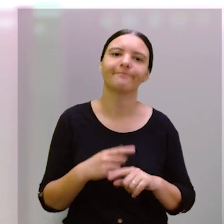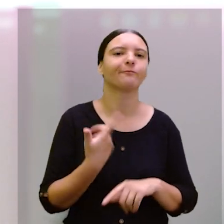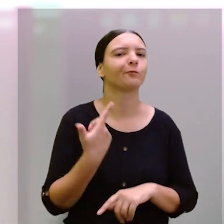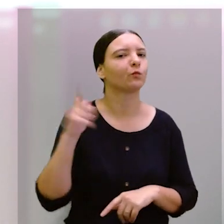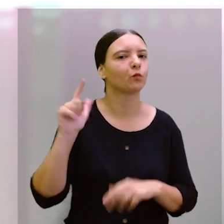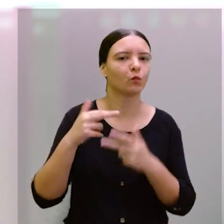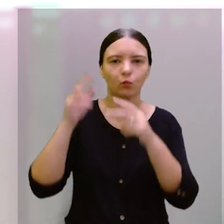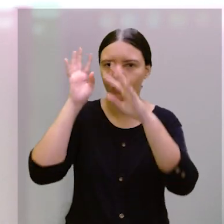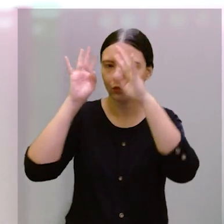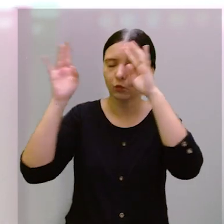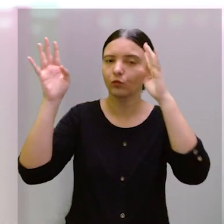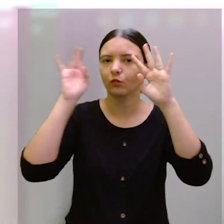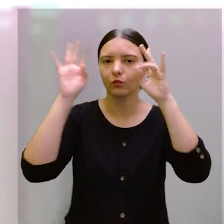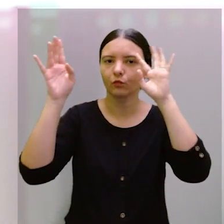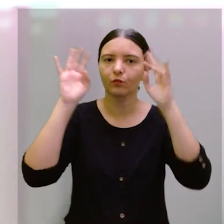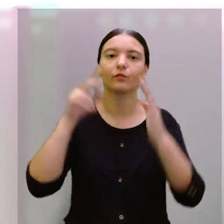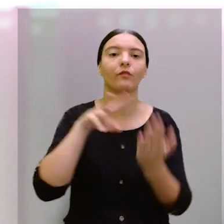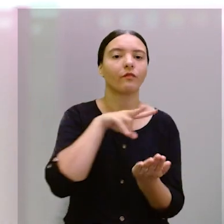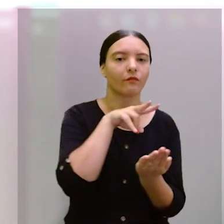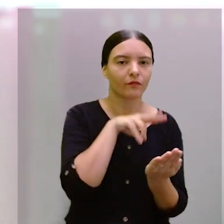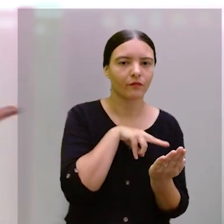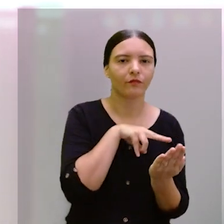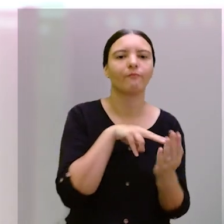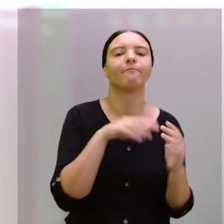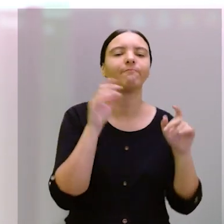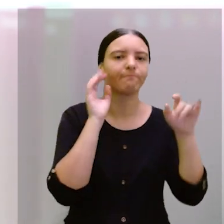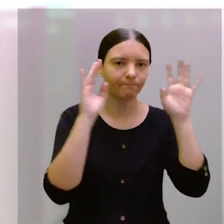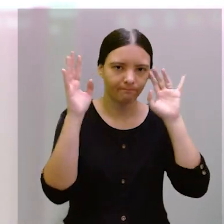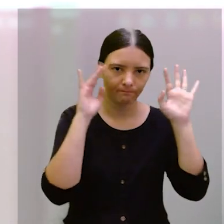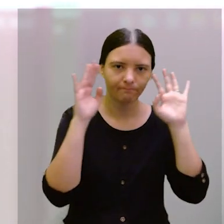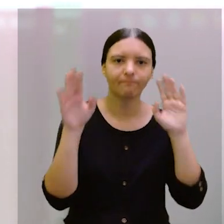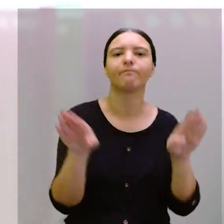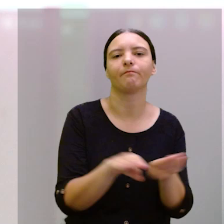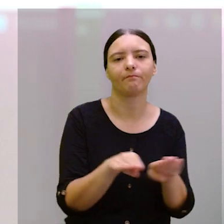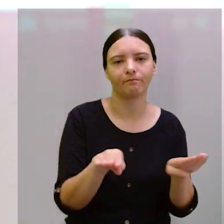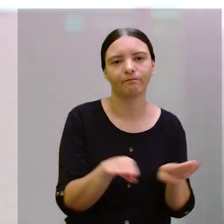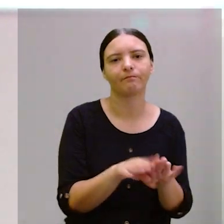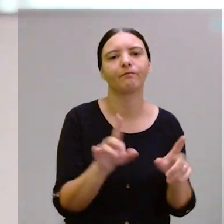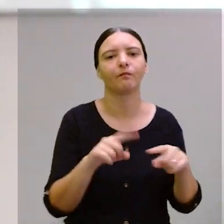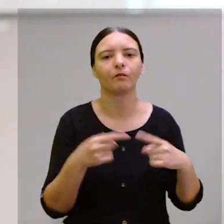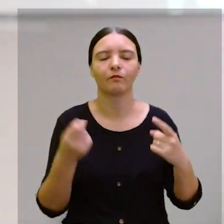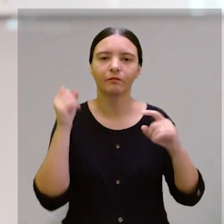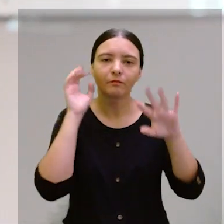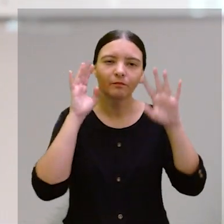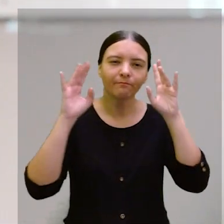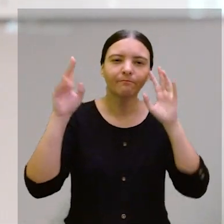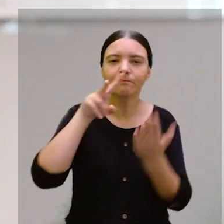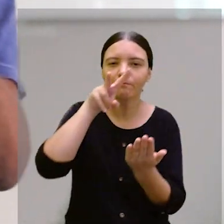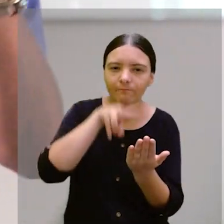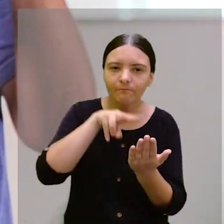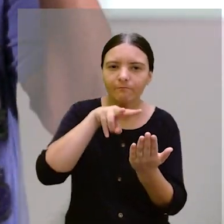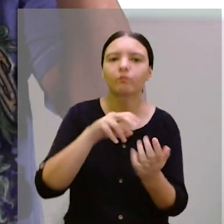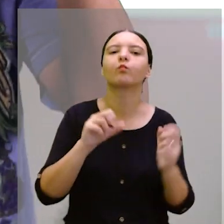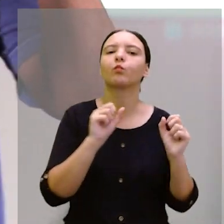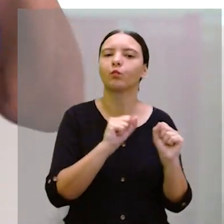de outras distrações. Ler é distração, mas ler é poder,